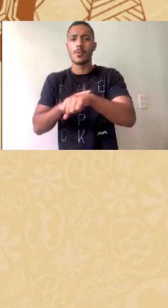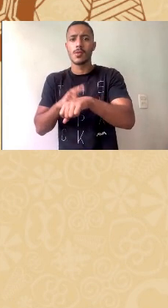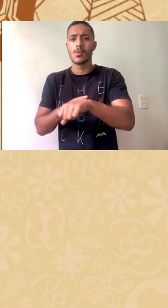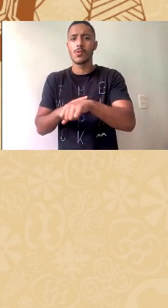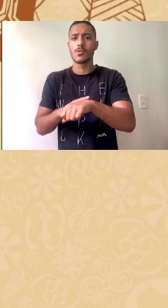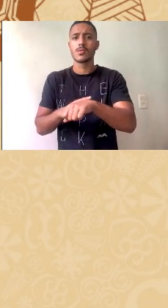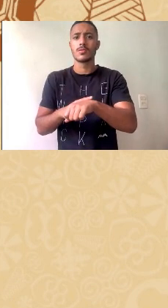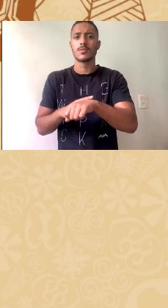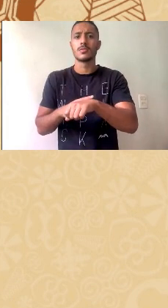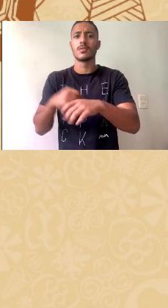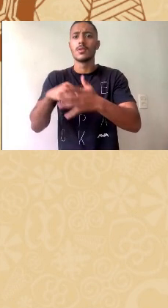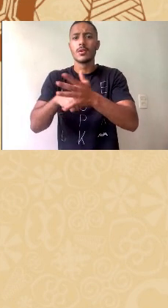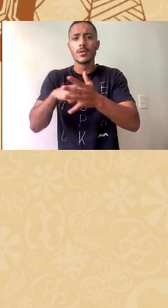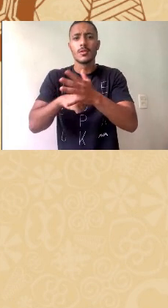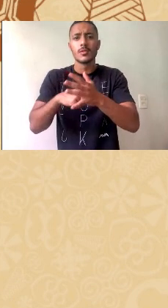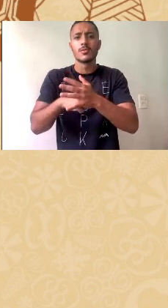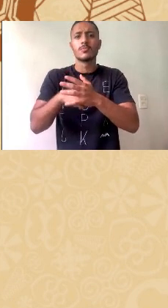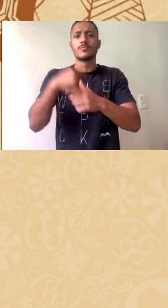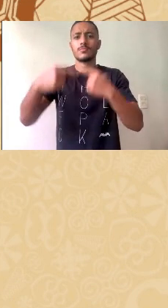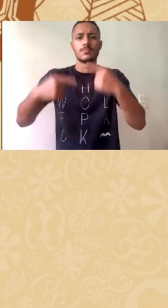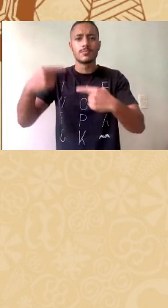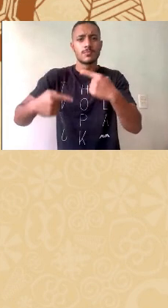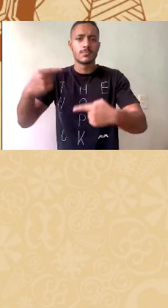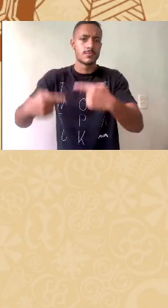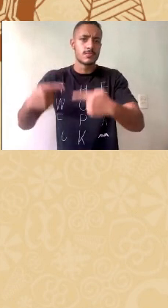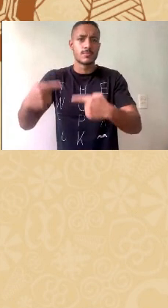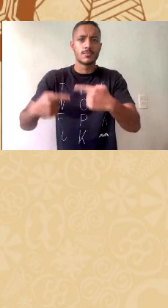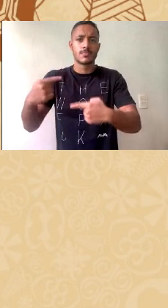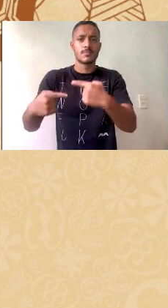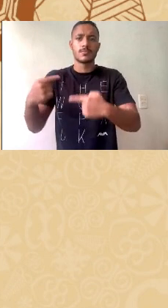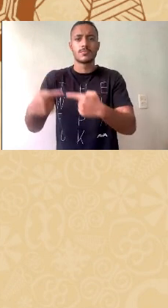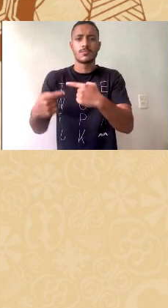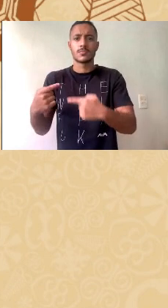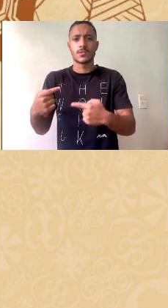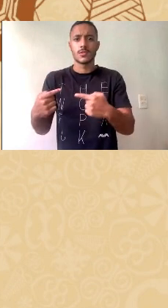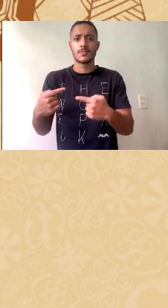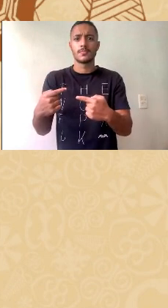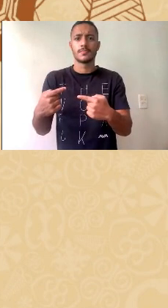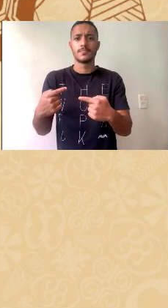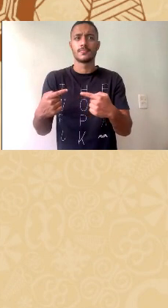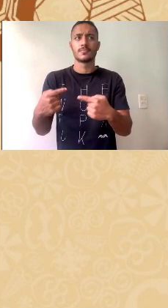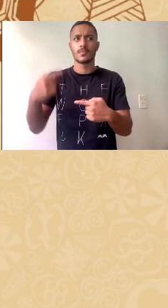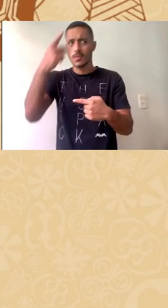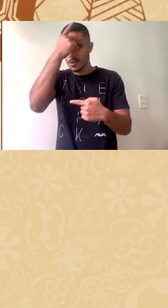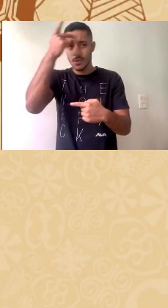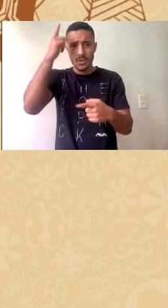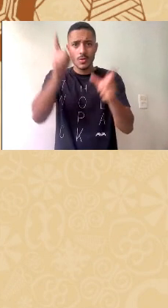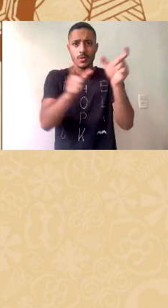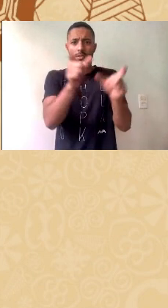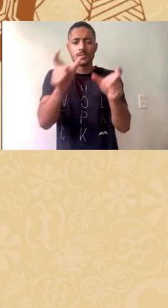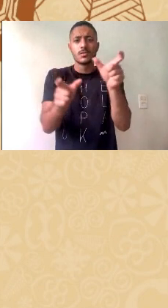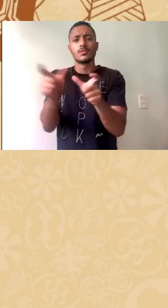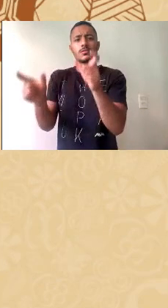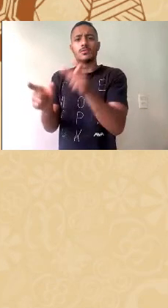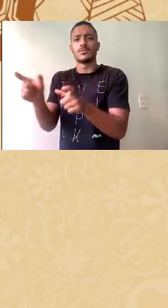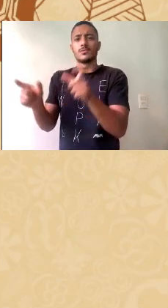política, né, os movimentos contestatórios eram bastante, bastante reprimidos, eram, né, dispersados